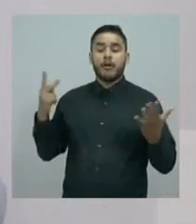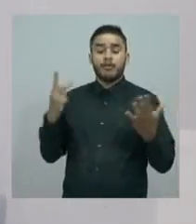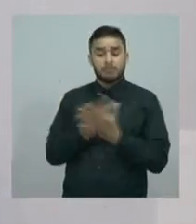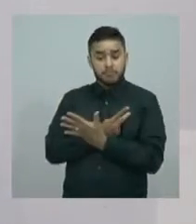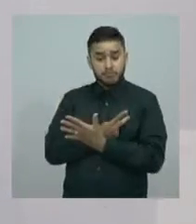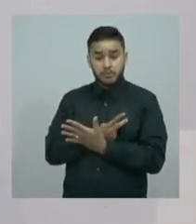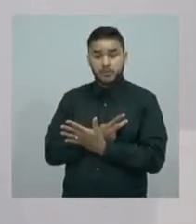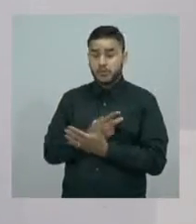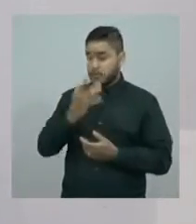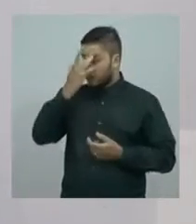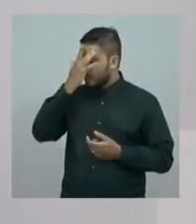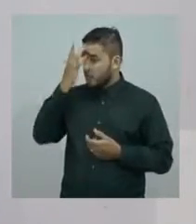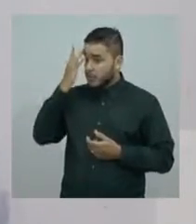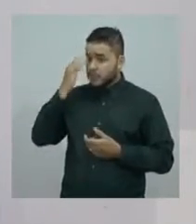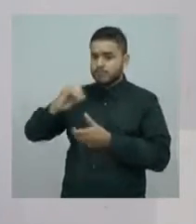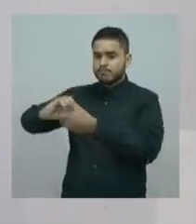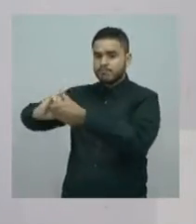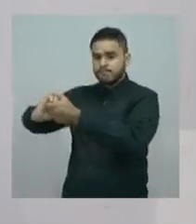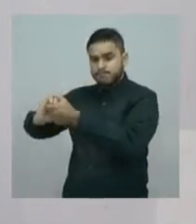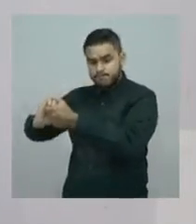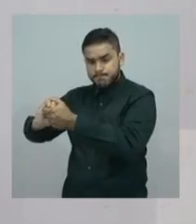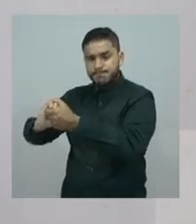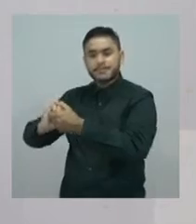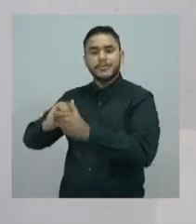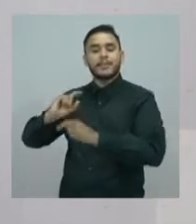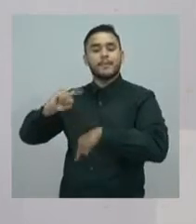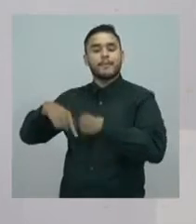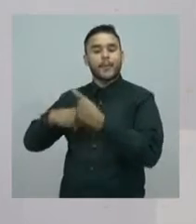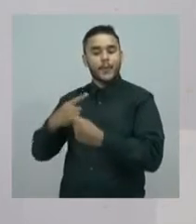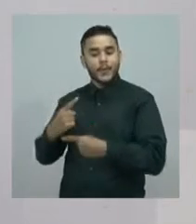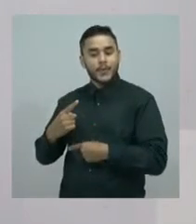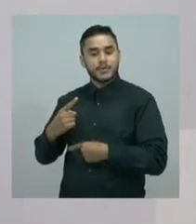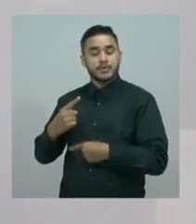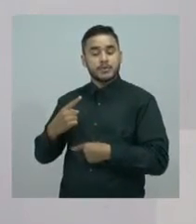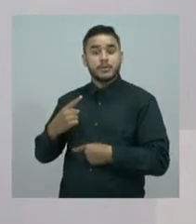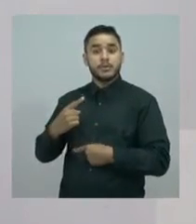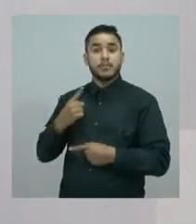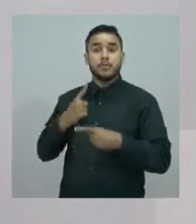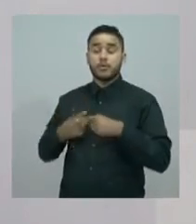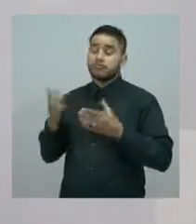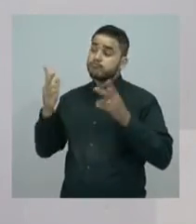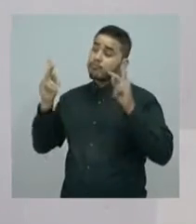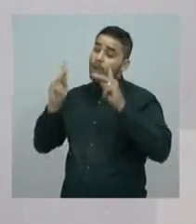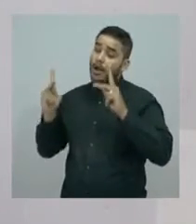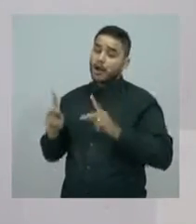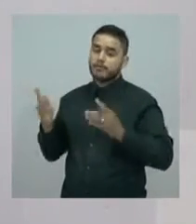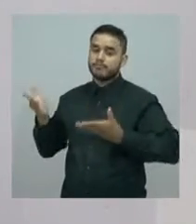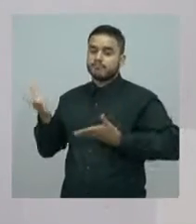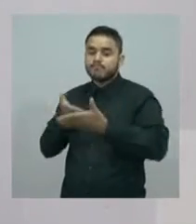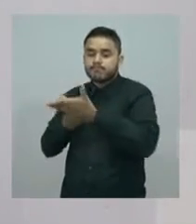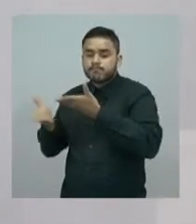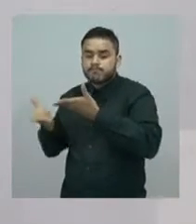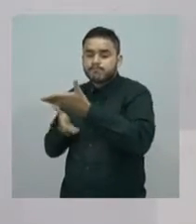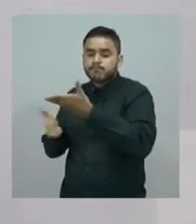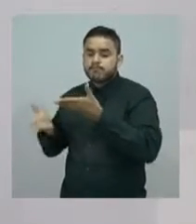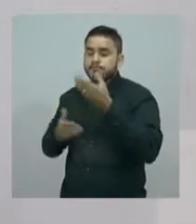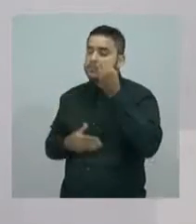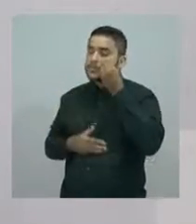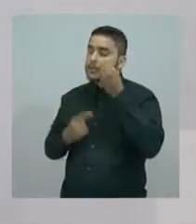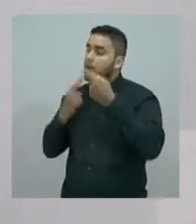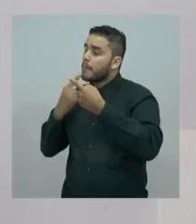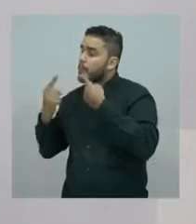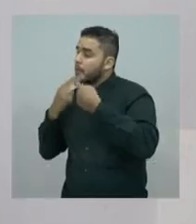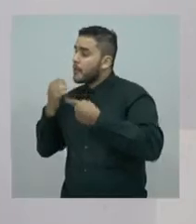de braços dados ou se cumprimentando, alguma coisa assim. Então, é com muita satisfação que o Ministério